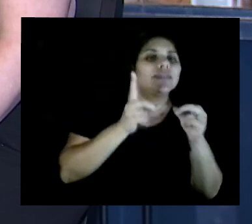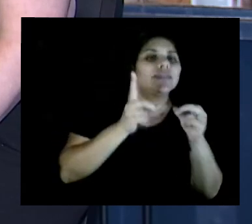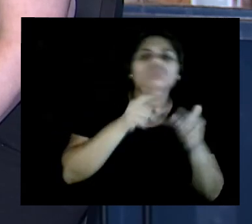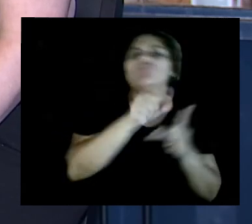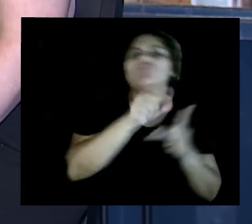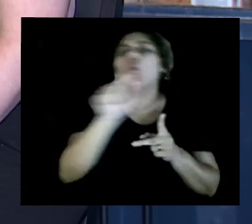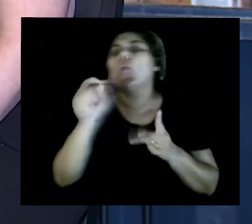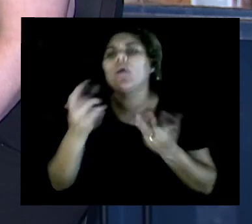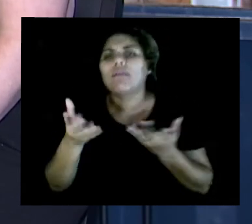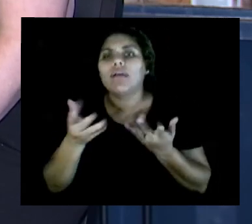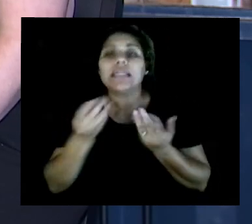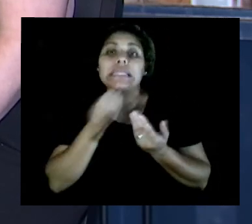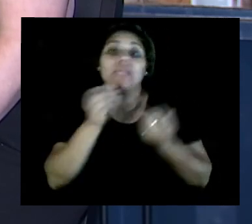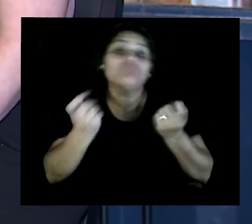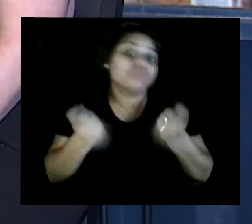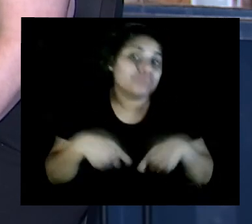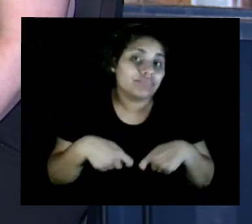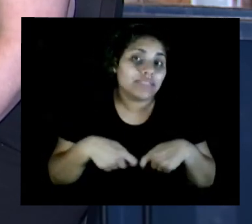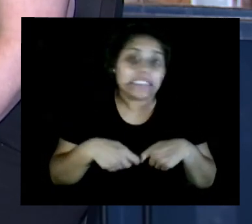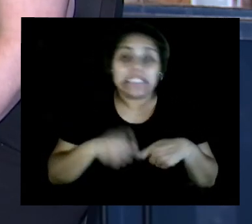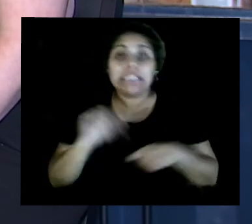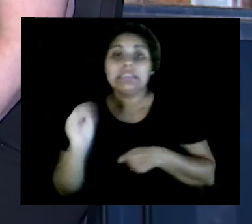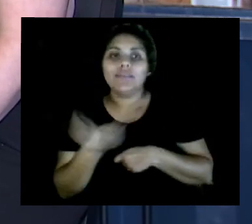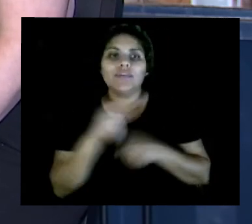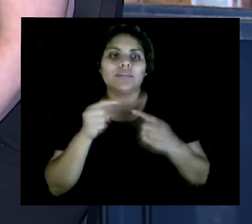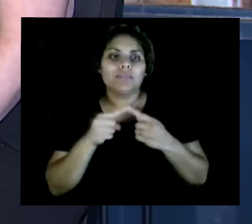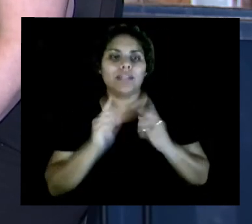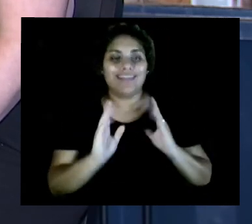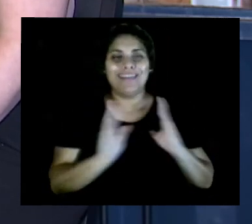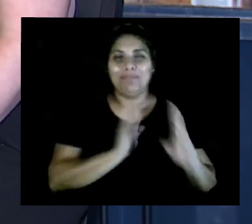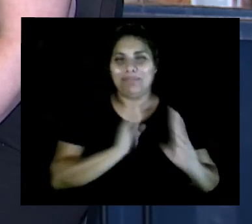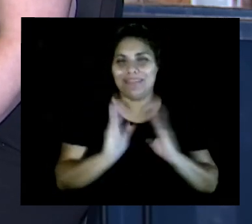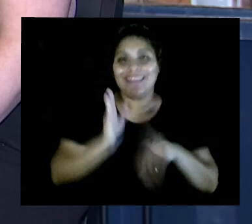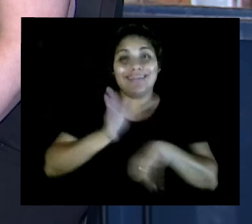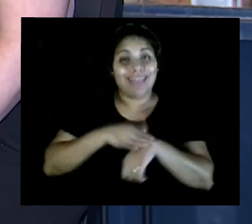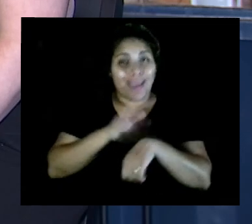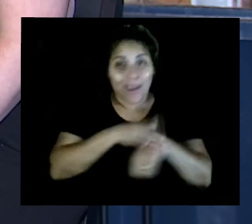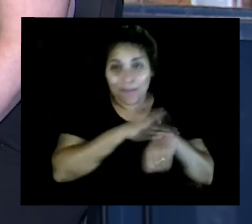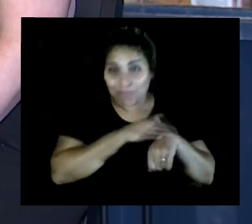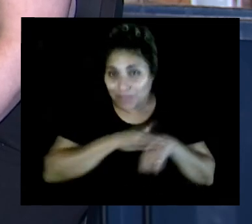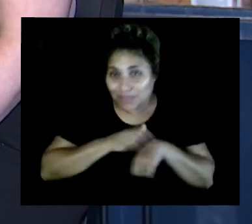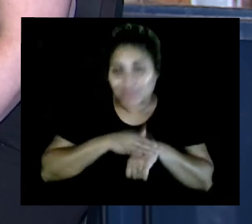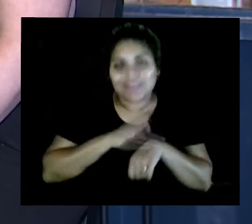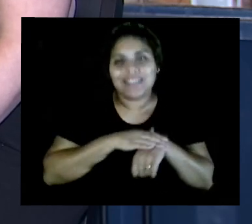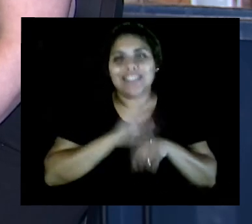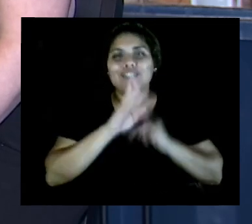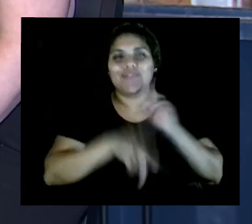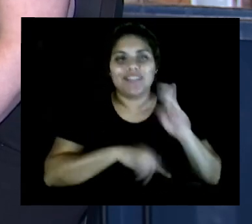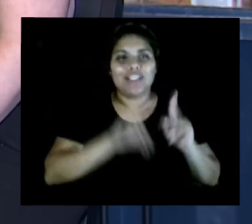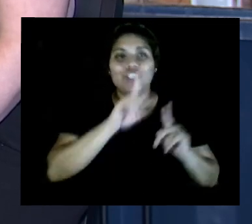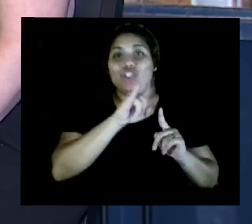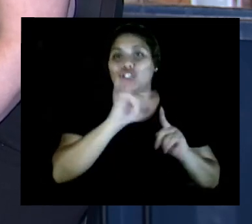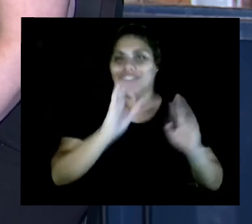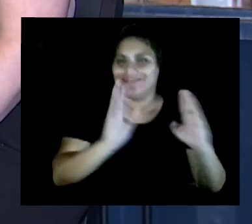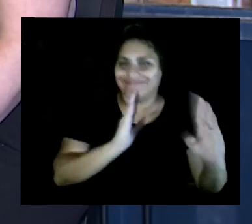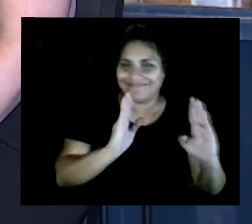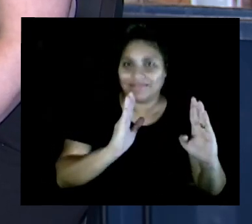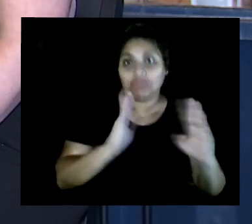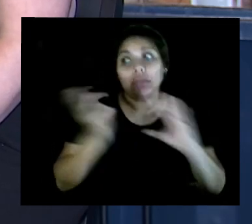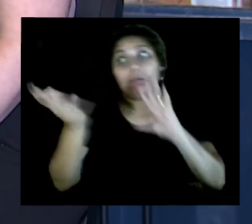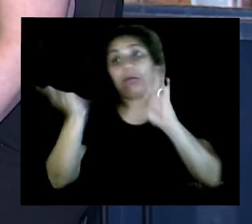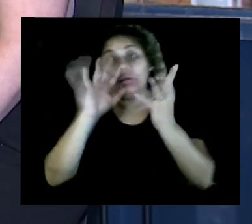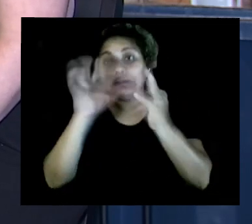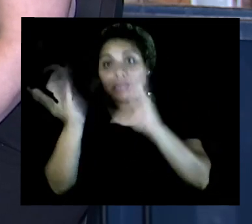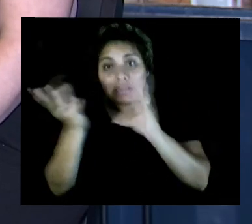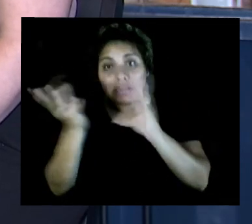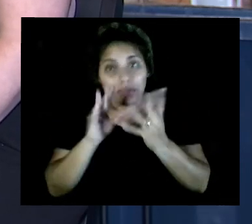mercado, entender oportunidades de mercado. Nós temos cervejas sazonais, nós temos sazonalidades por conta de datas, sazonalidades